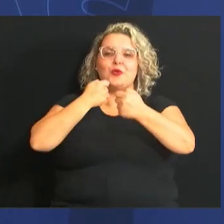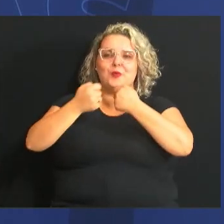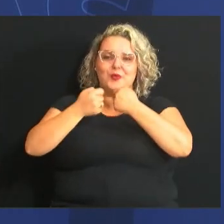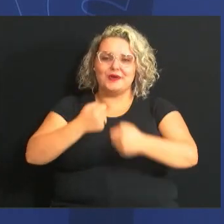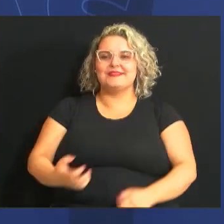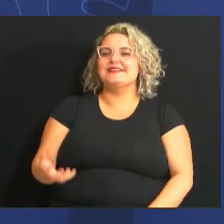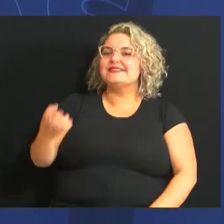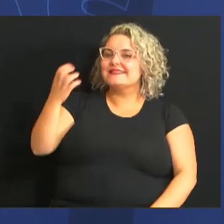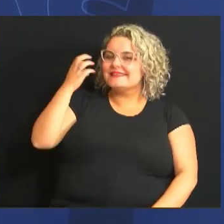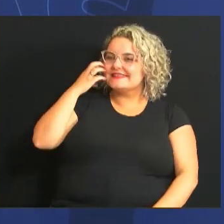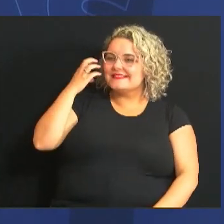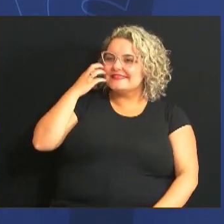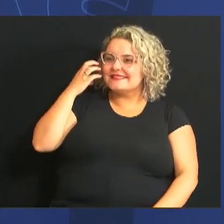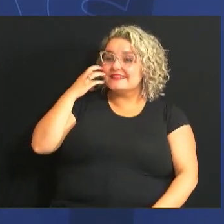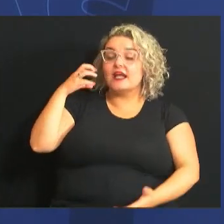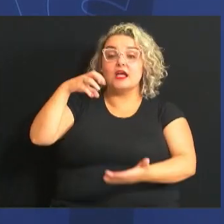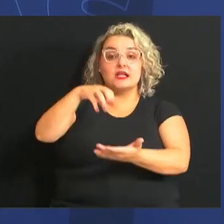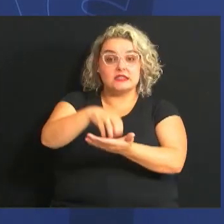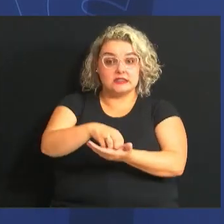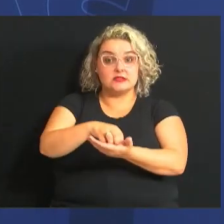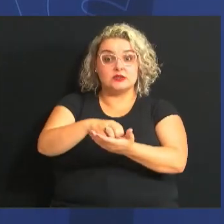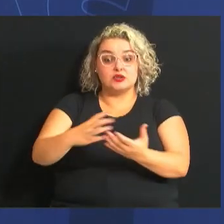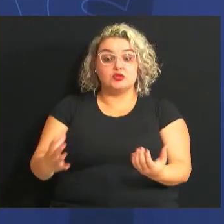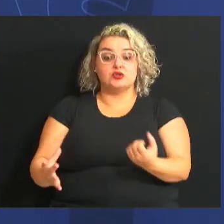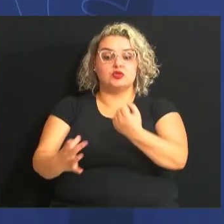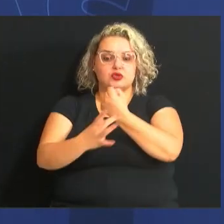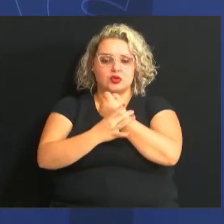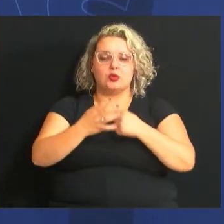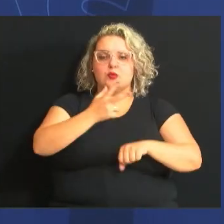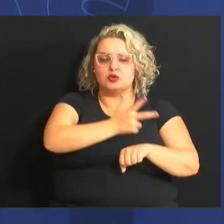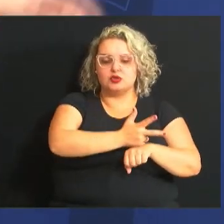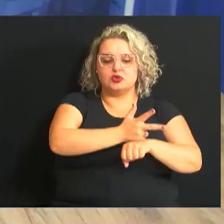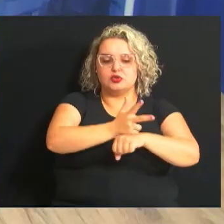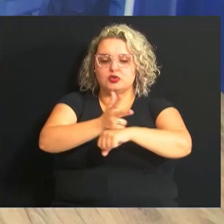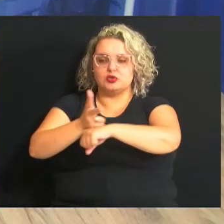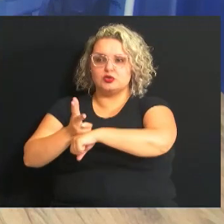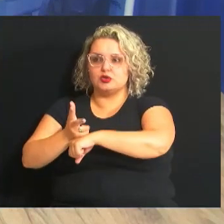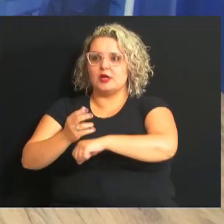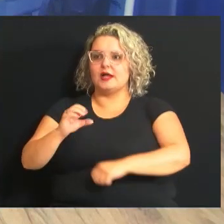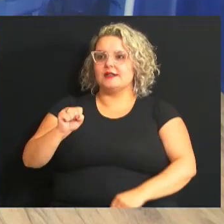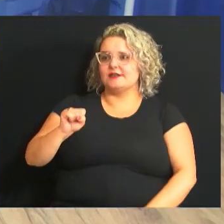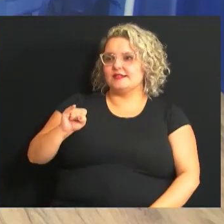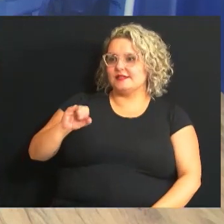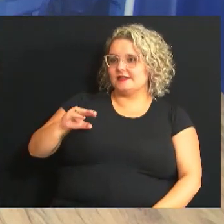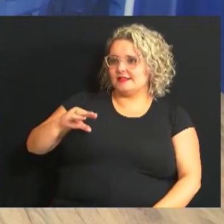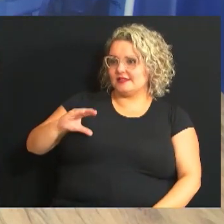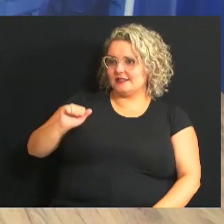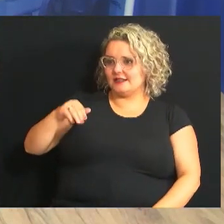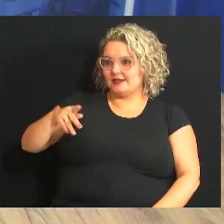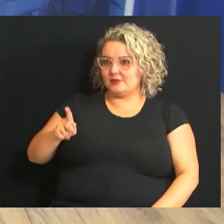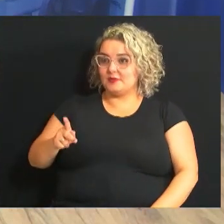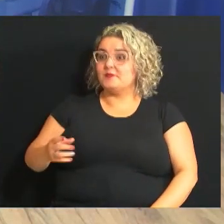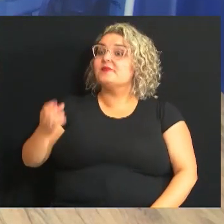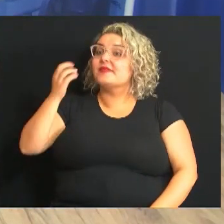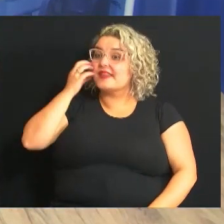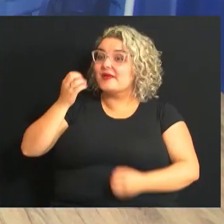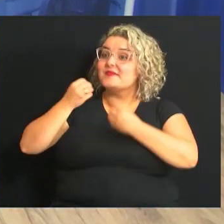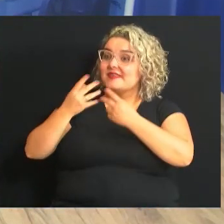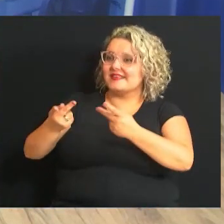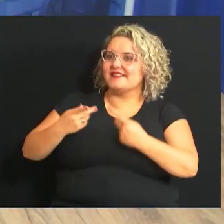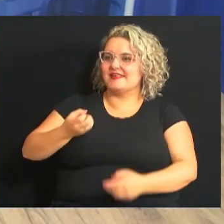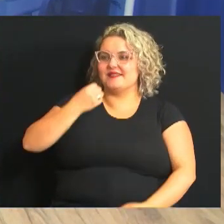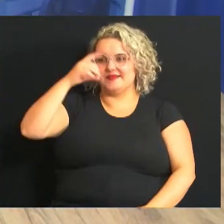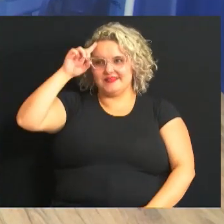na Central Integrada de Monitoramento de Campinas. A Sincamp tem as informações. André, seja bem-vindo e bom dia.